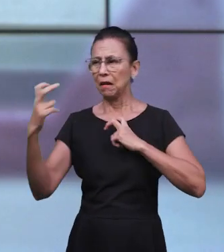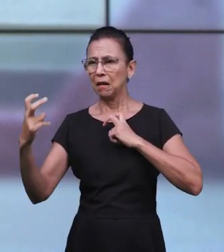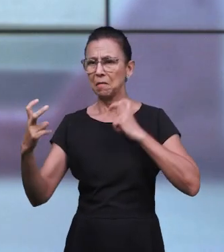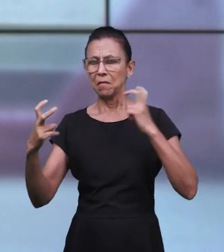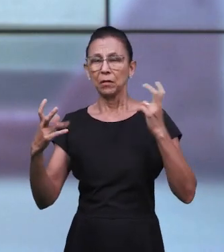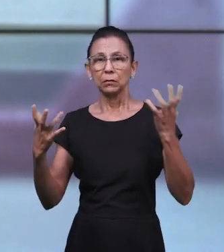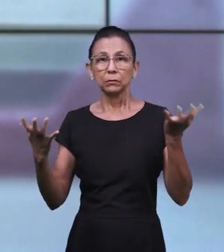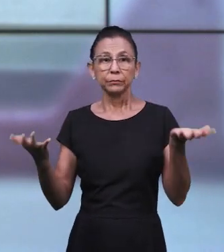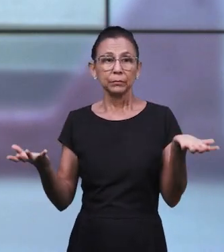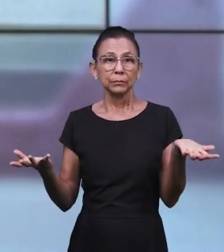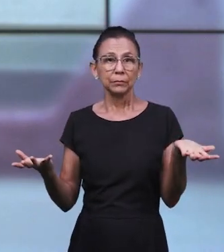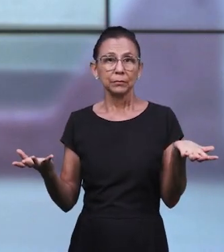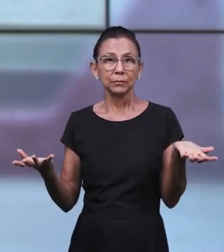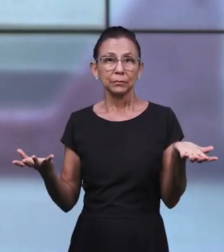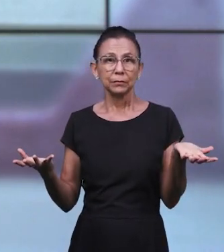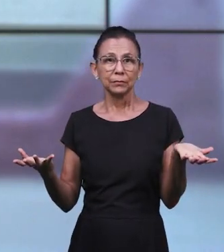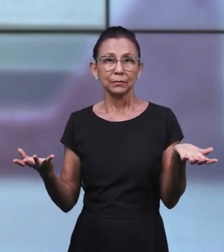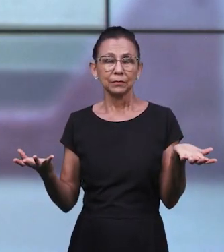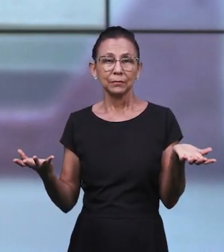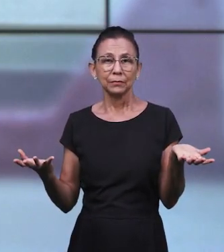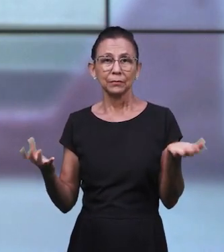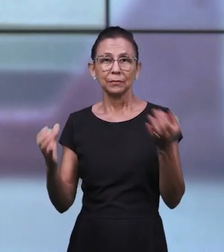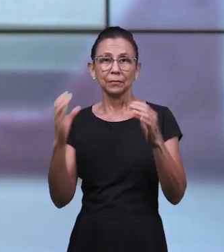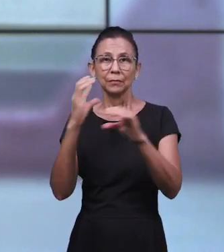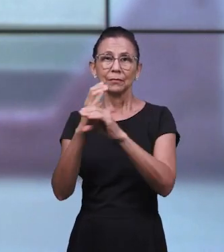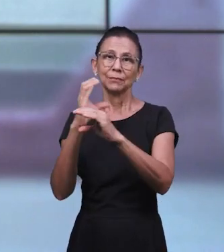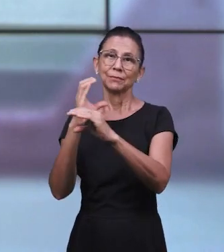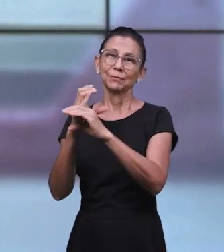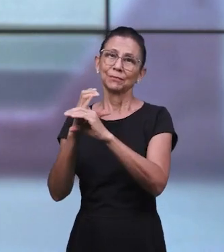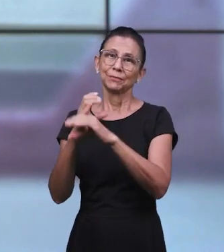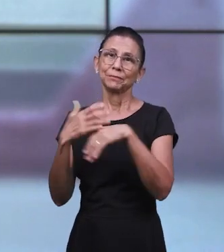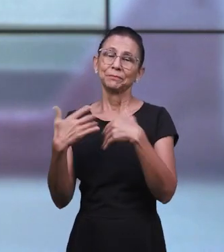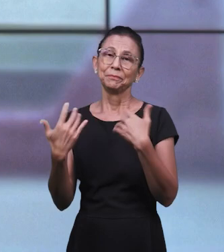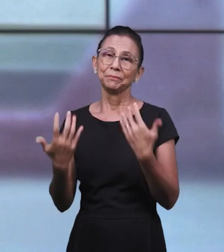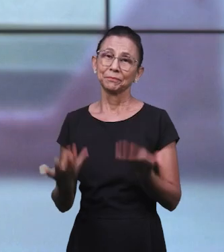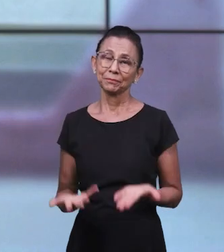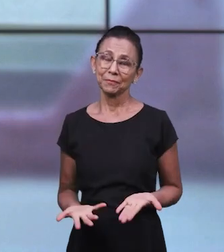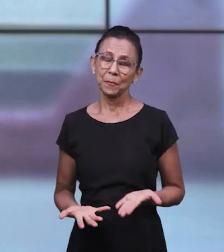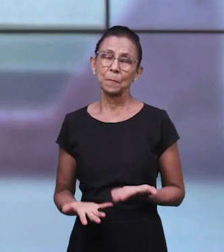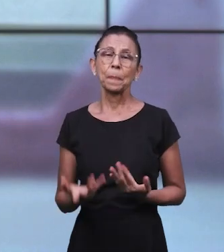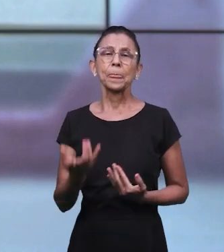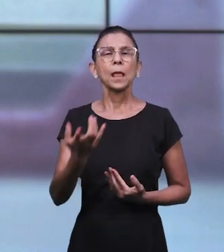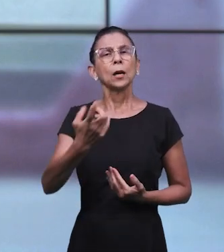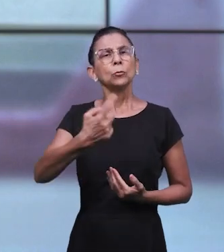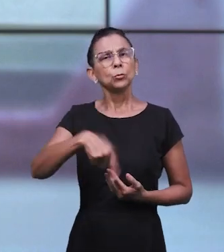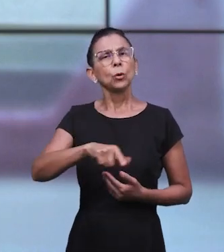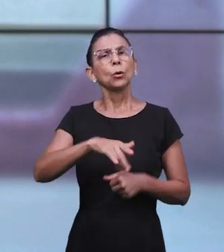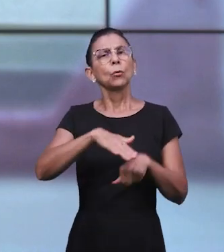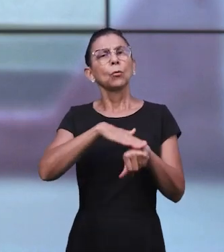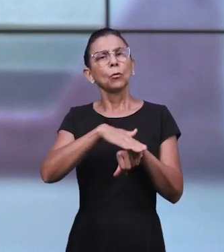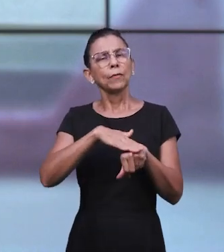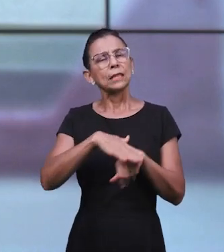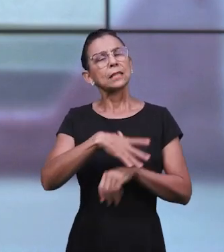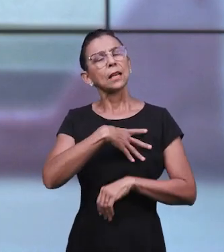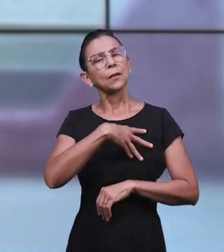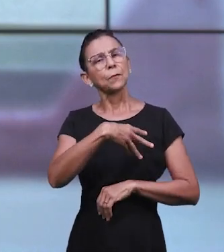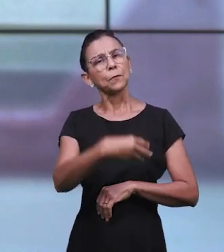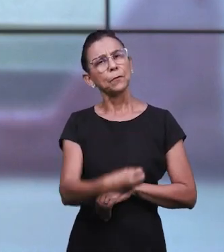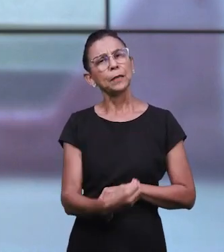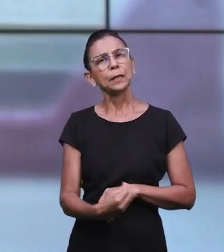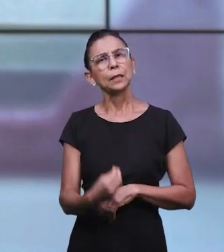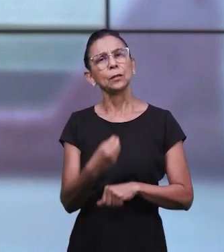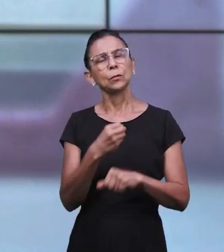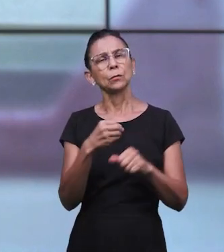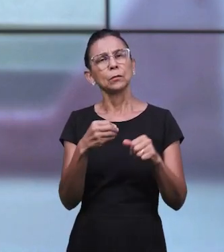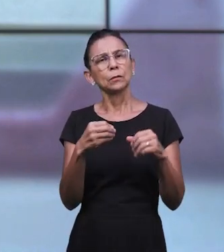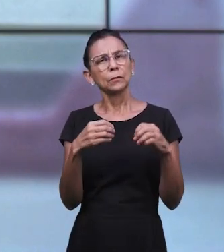esclarecermos que não perdemos a autoridade de pais por conversar com os nossos filhos, sentar perto, se adaptar